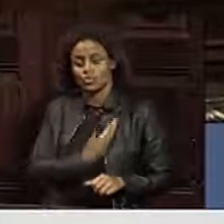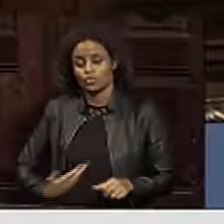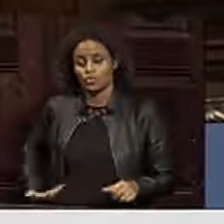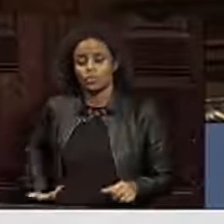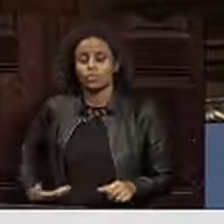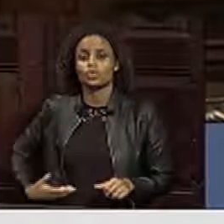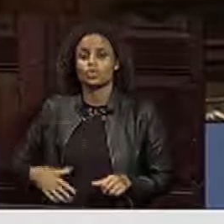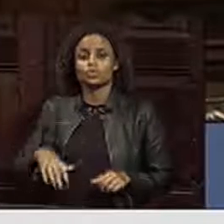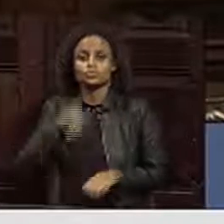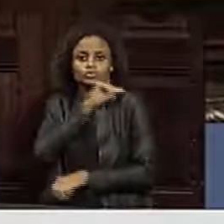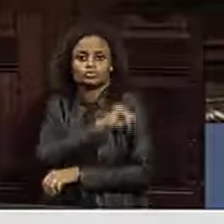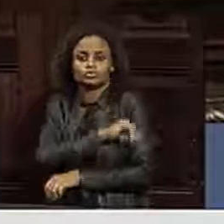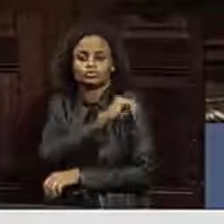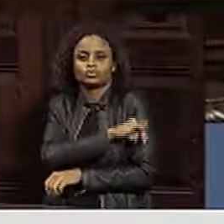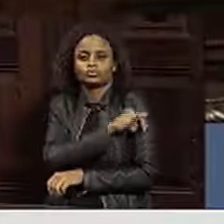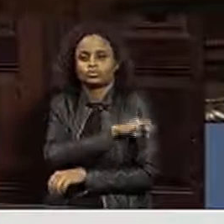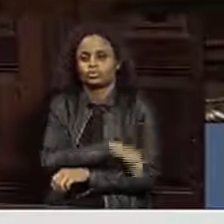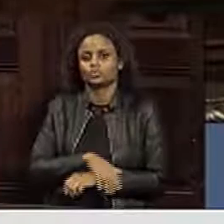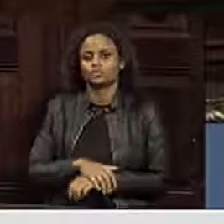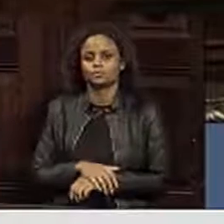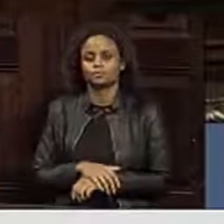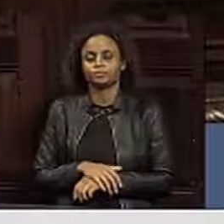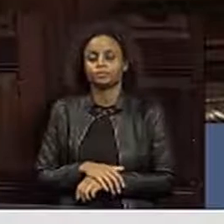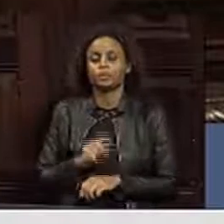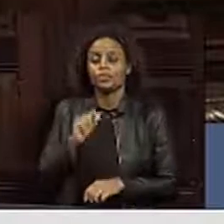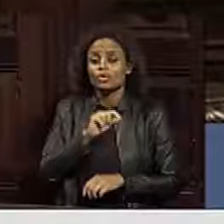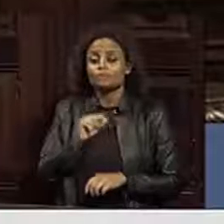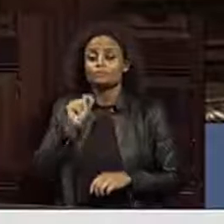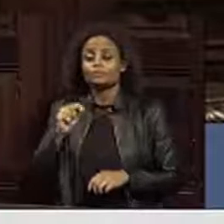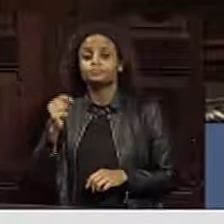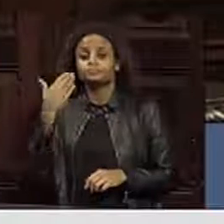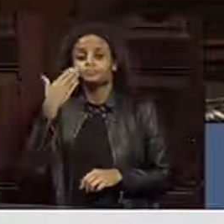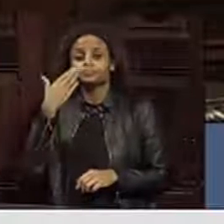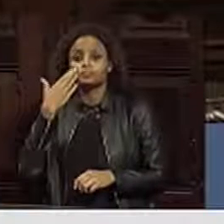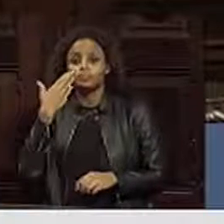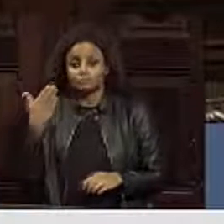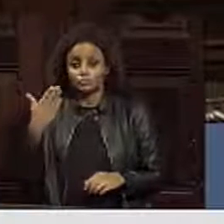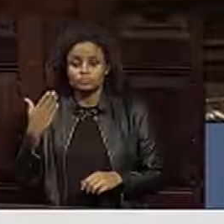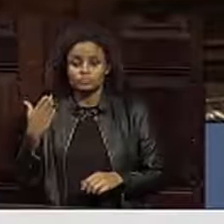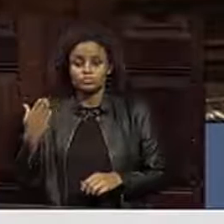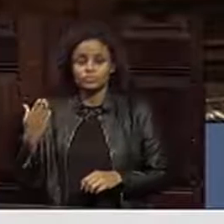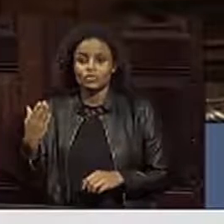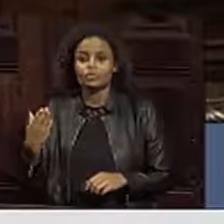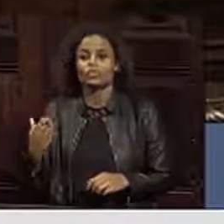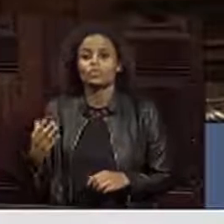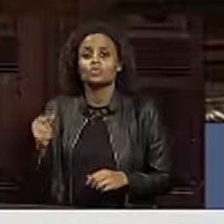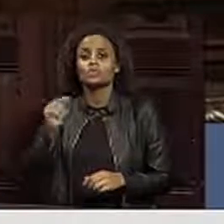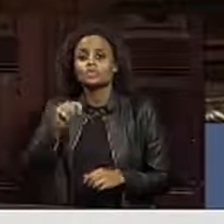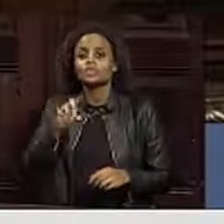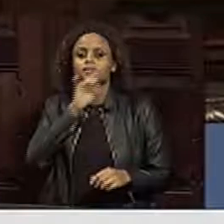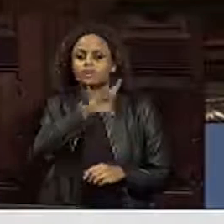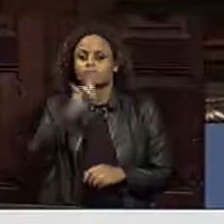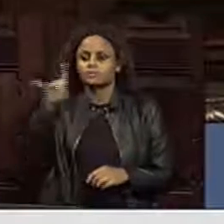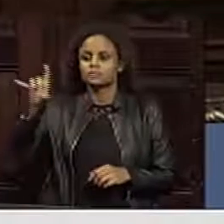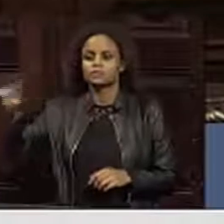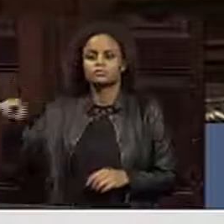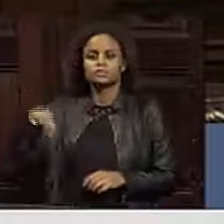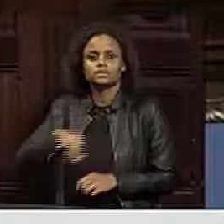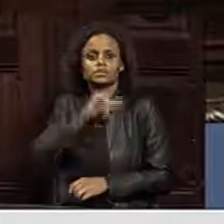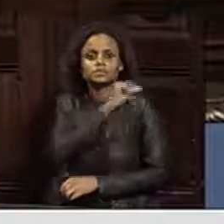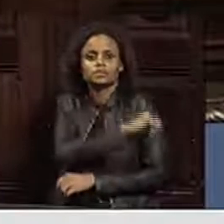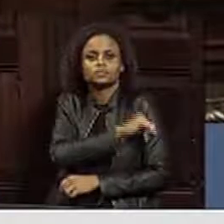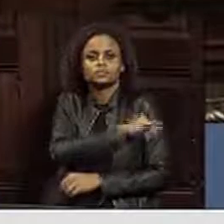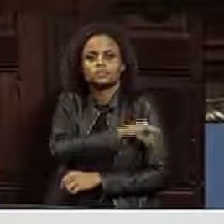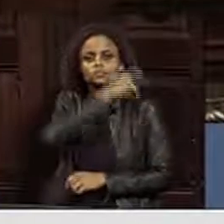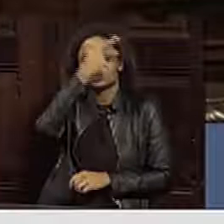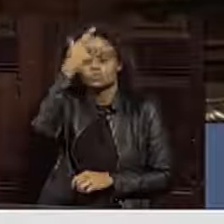dá um legado que todo cidadão fluminense vai demorar